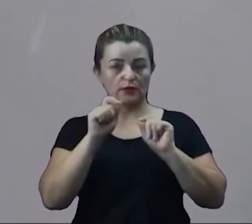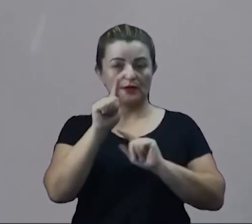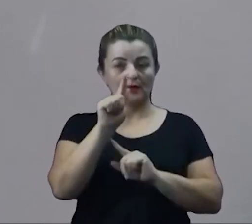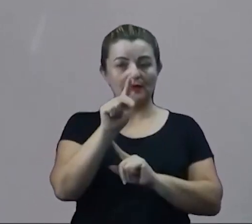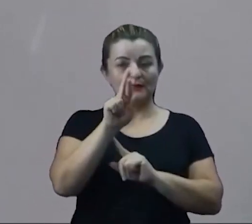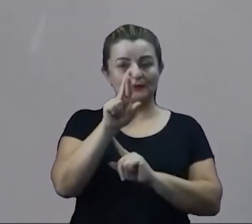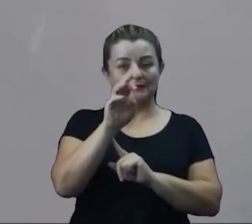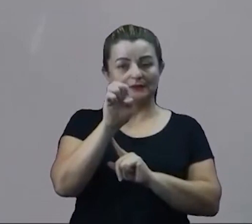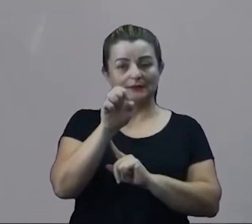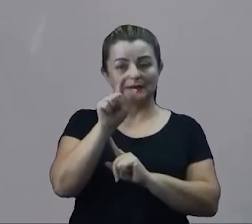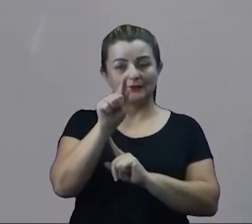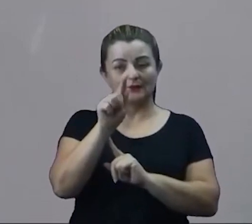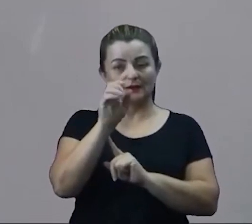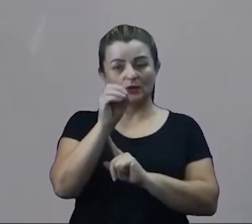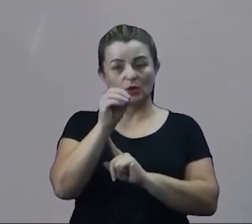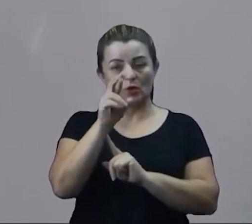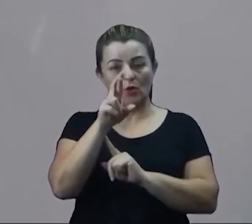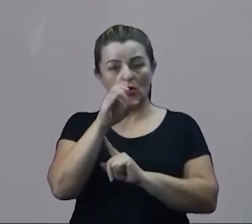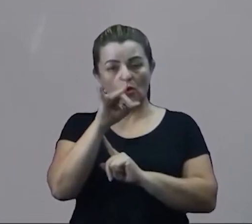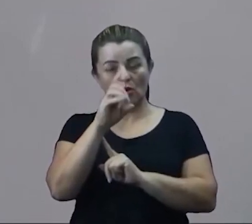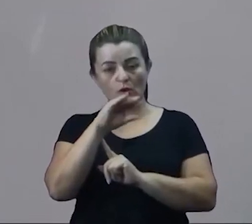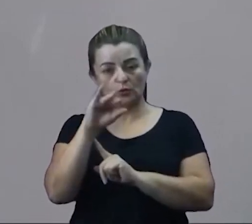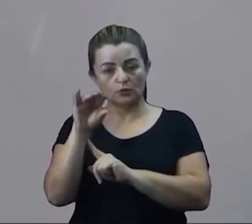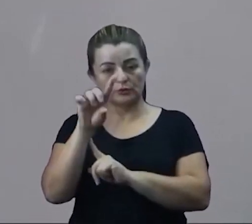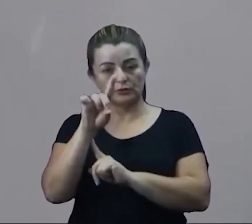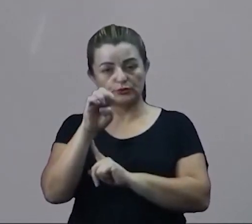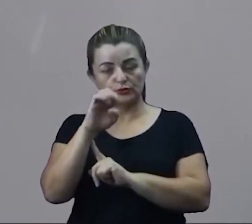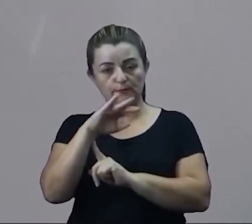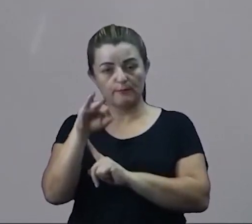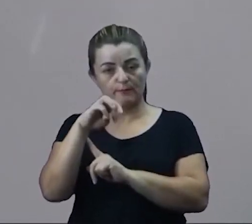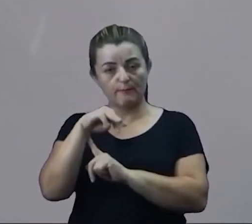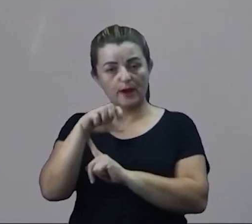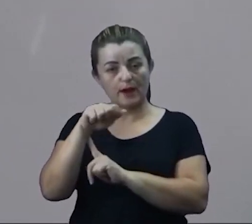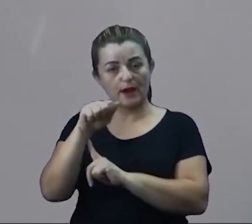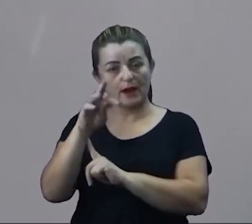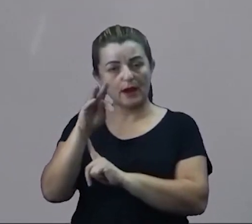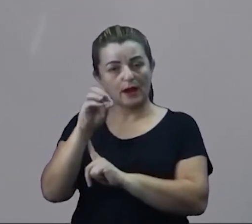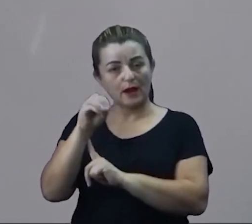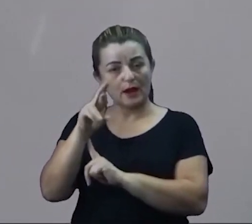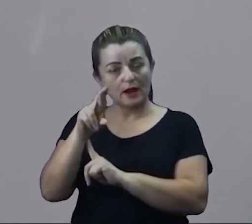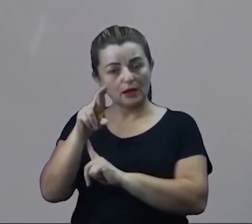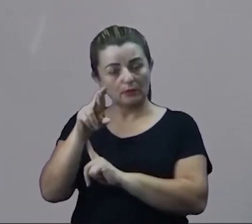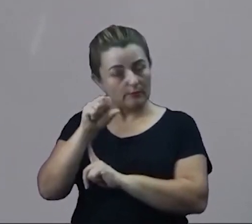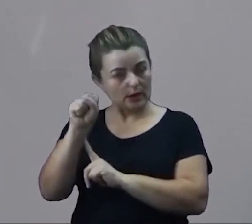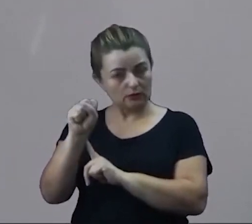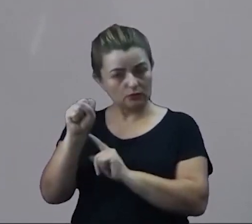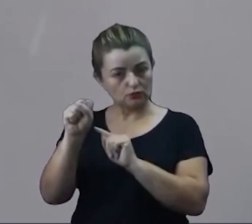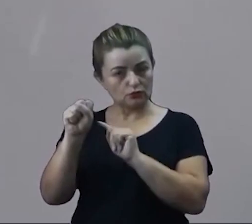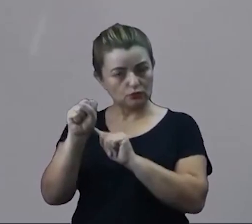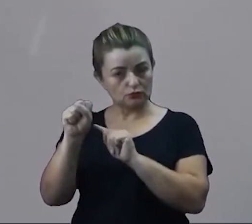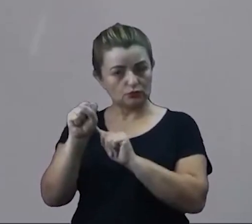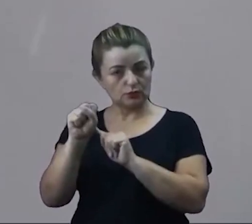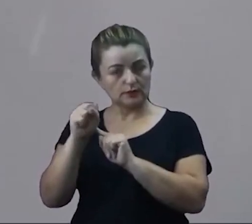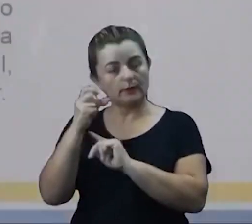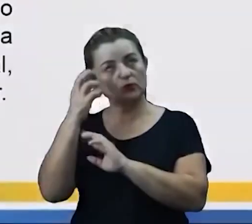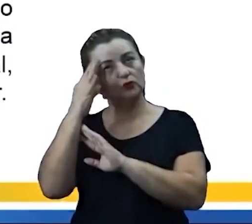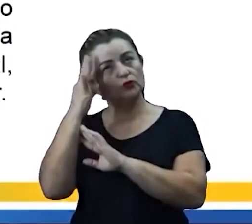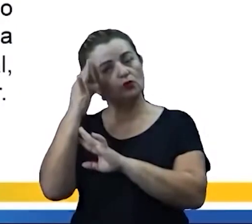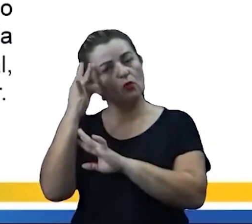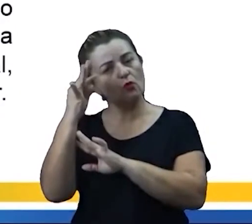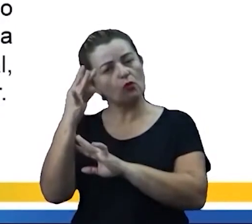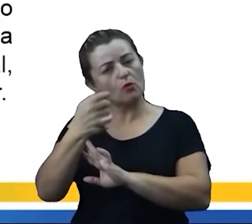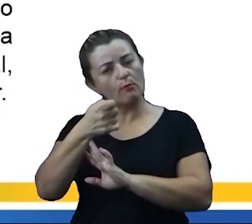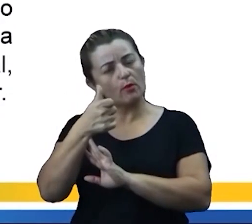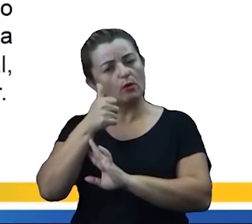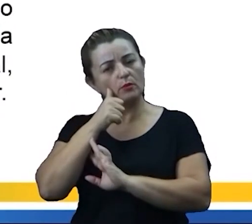Gregório de Matos. Acaba que lá no Barroco ainda, o Gregório de Matos, ele idealiza um pouco a mulher.